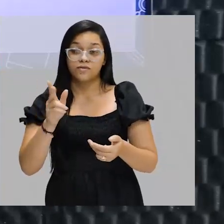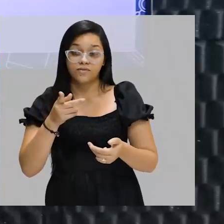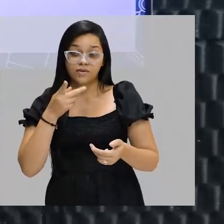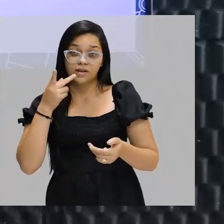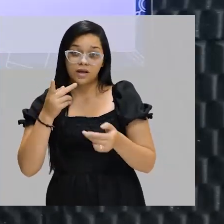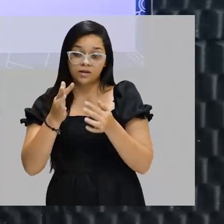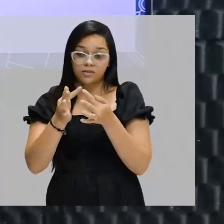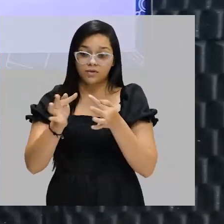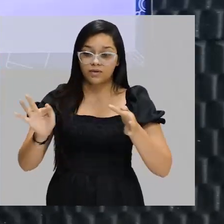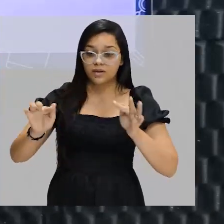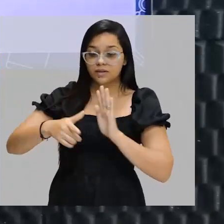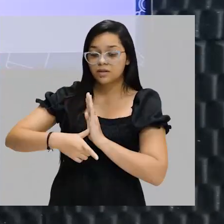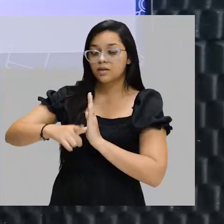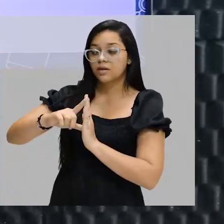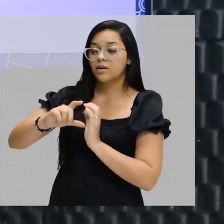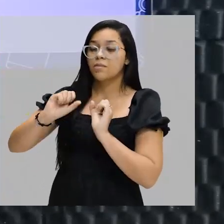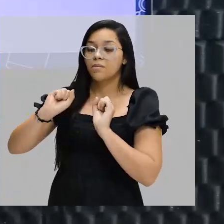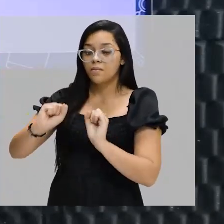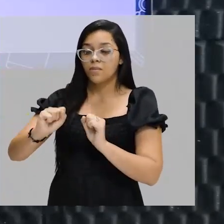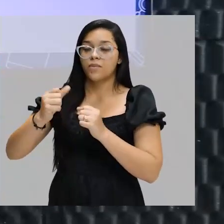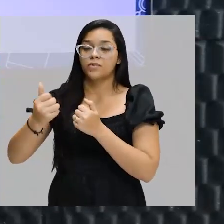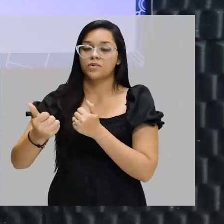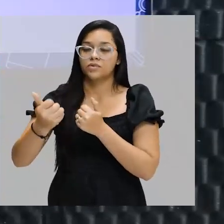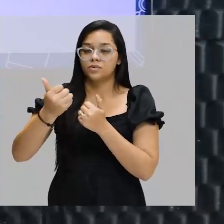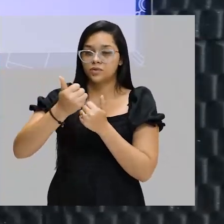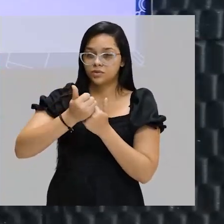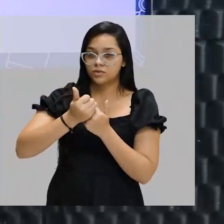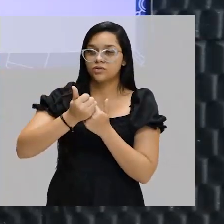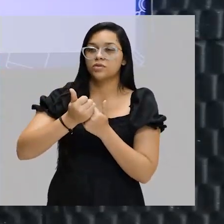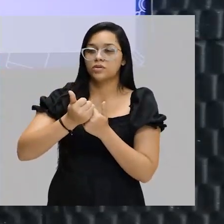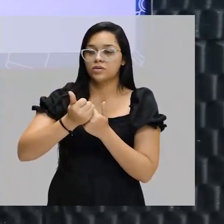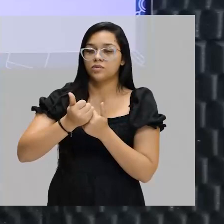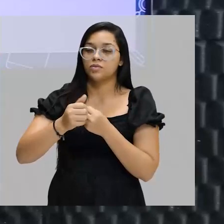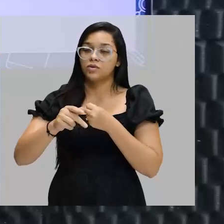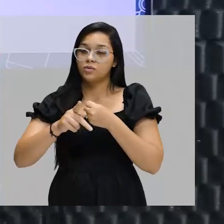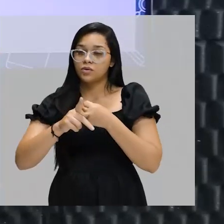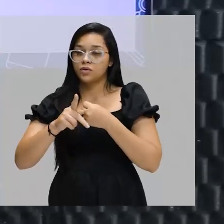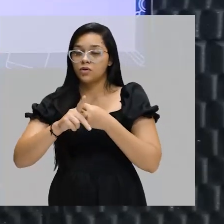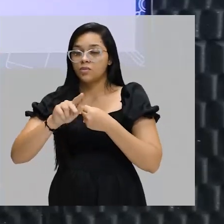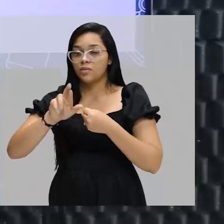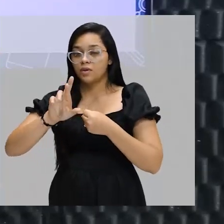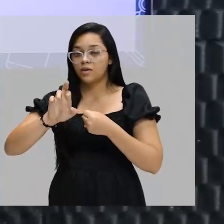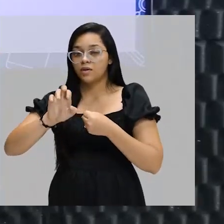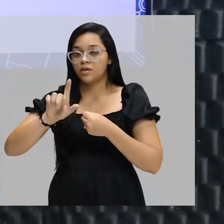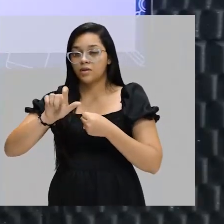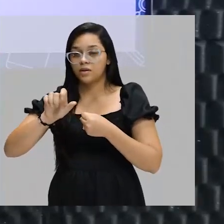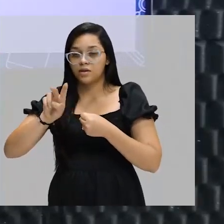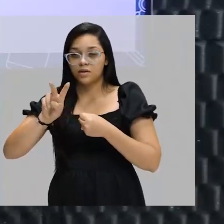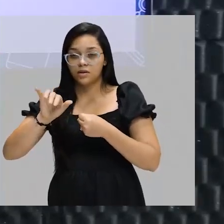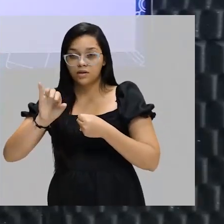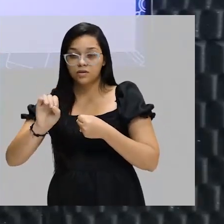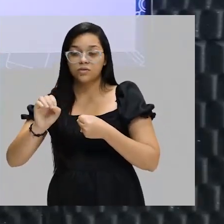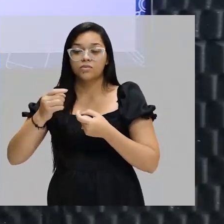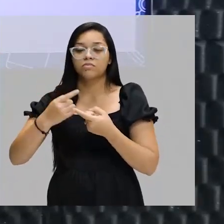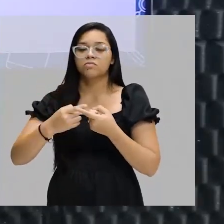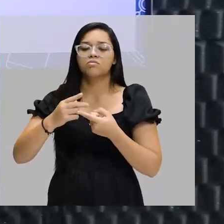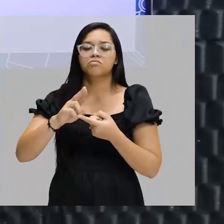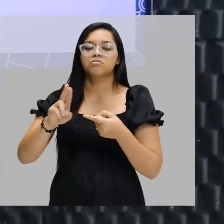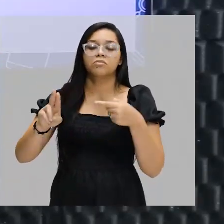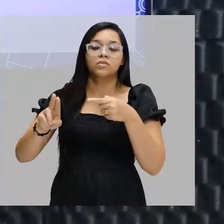em uma sentença, ela pode ser substituída por um pronome relativo. E ele tem esse nome porque ele